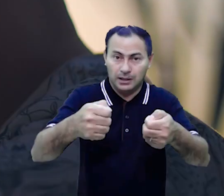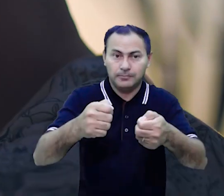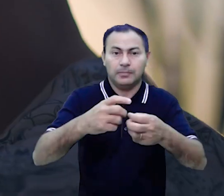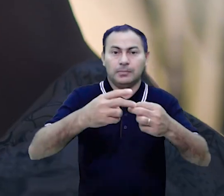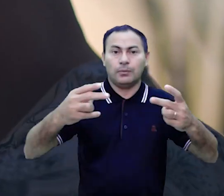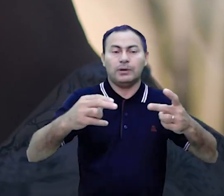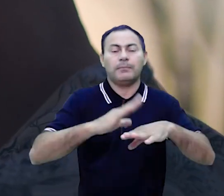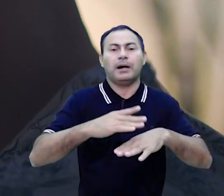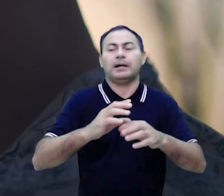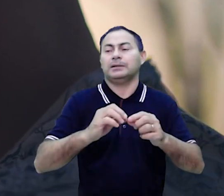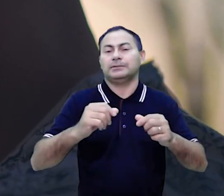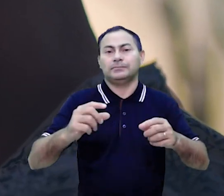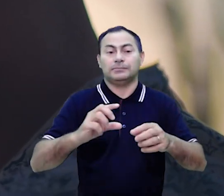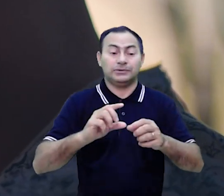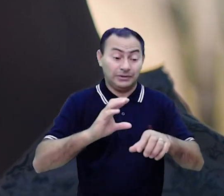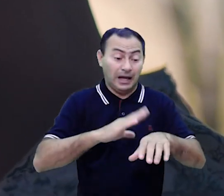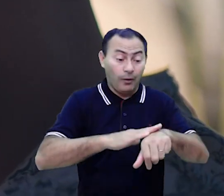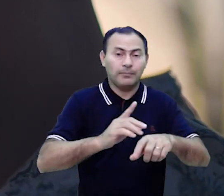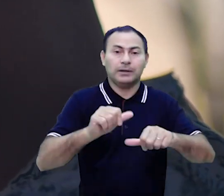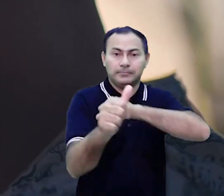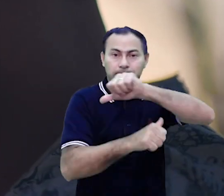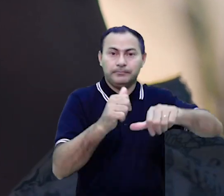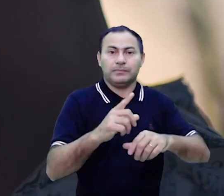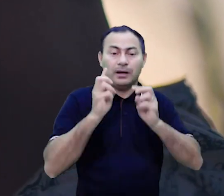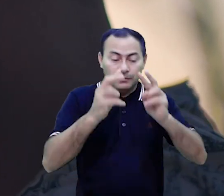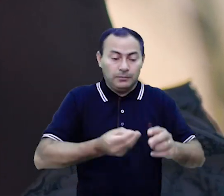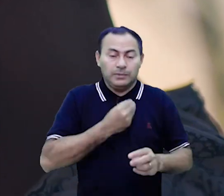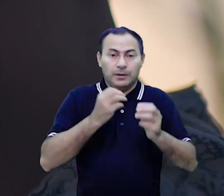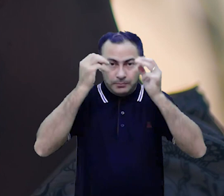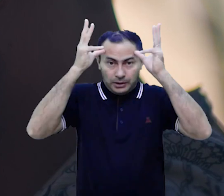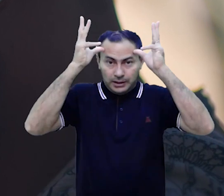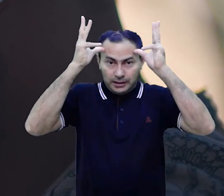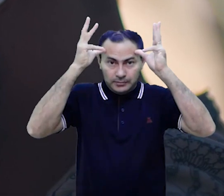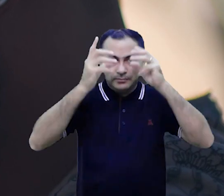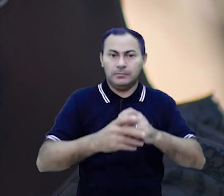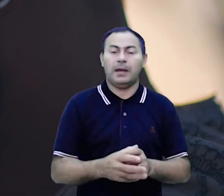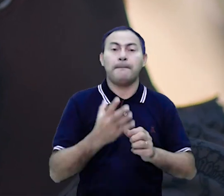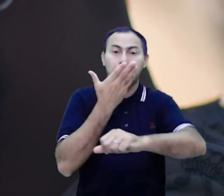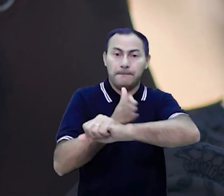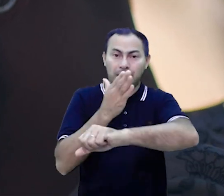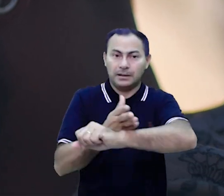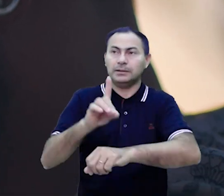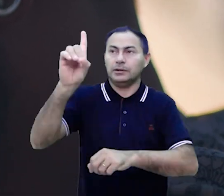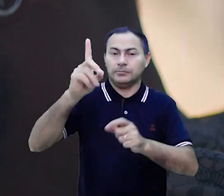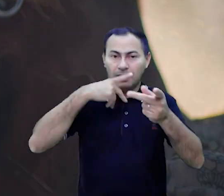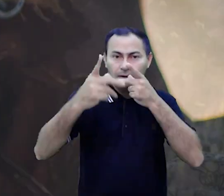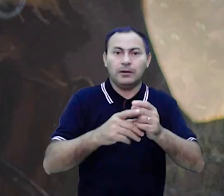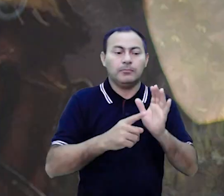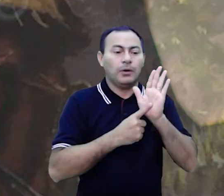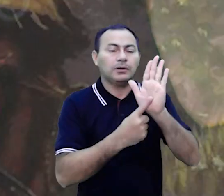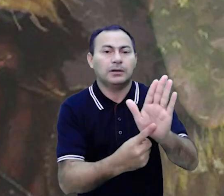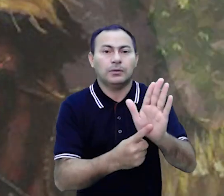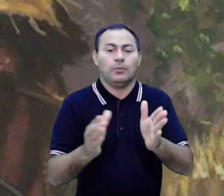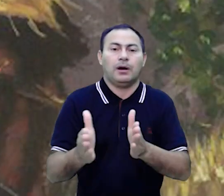Ele nos dê algumas coisas instantaneamente, mas a restauração que vemos na vida de Moisés é muito prática. Deus